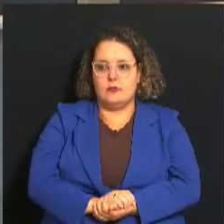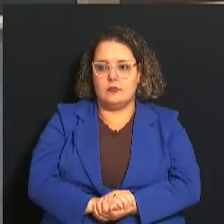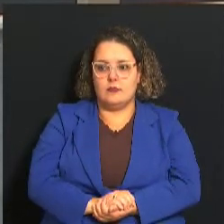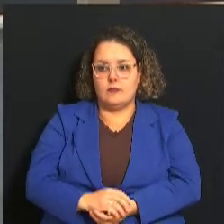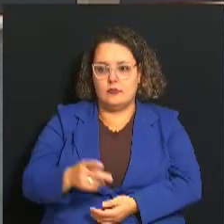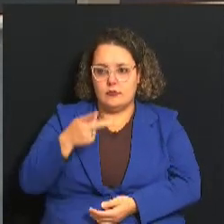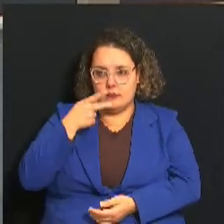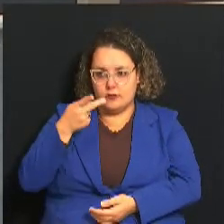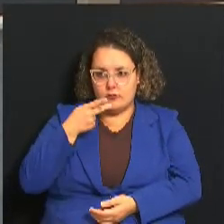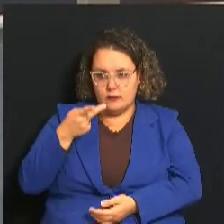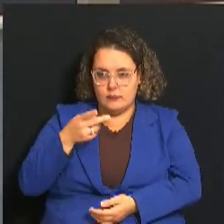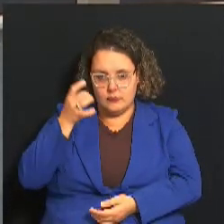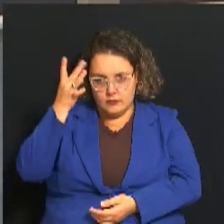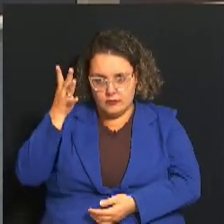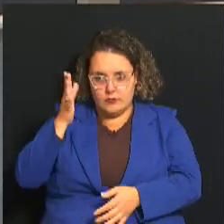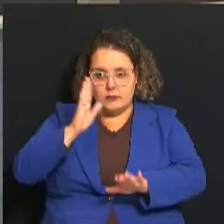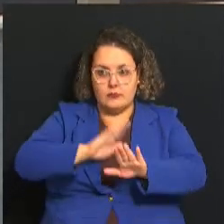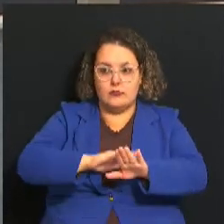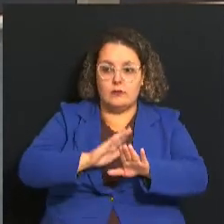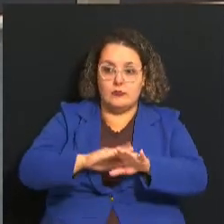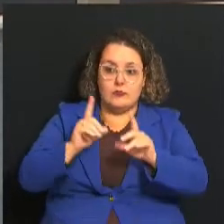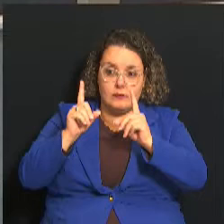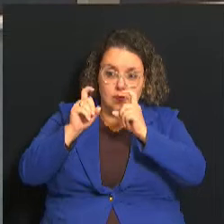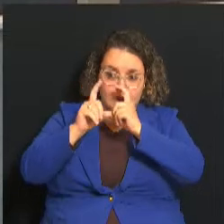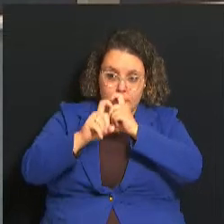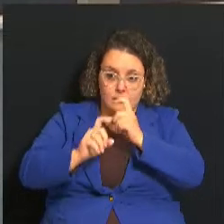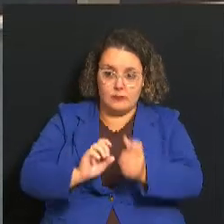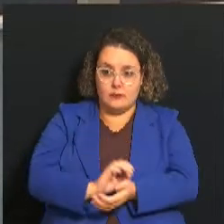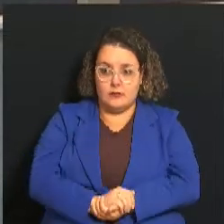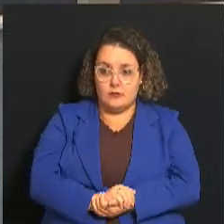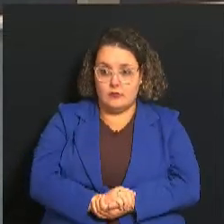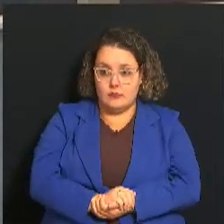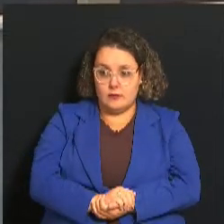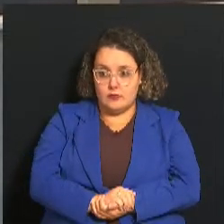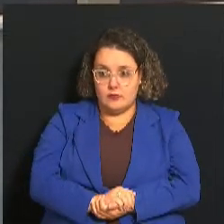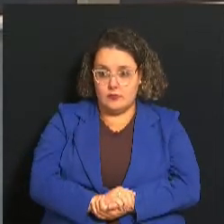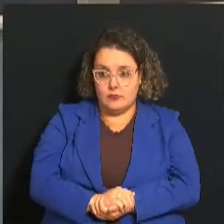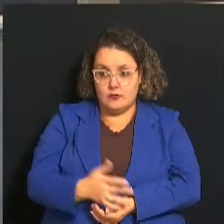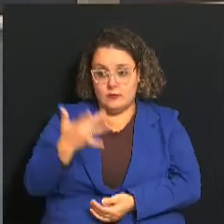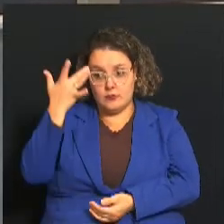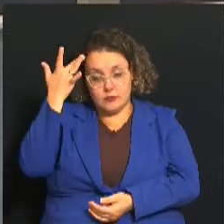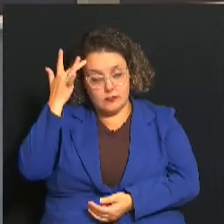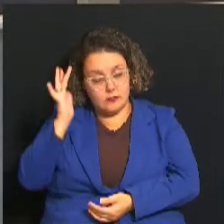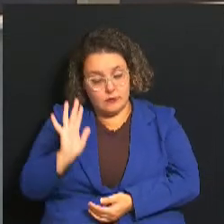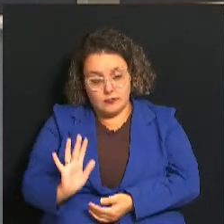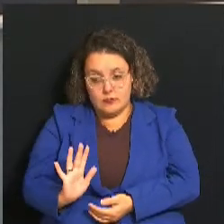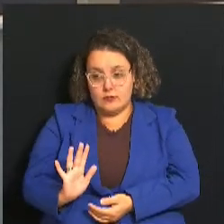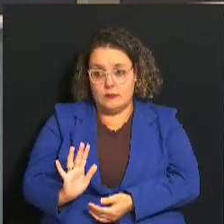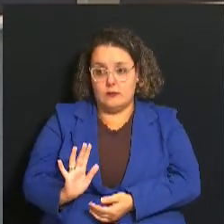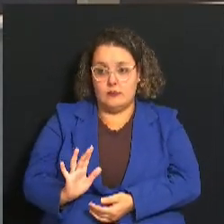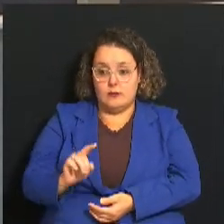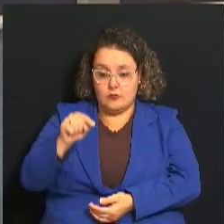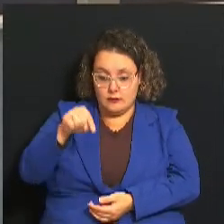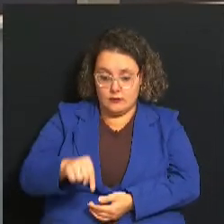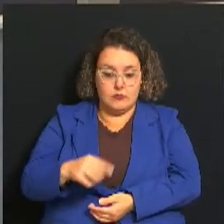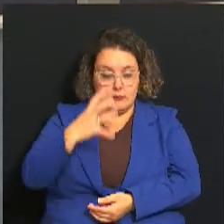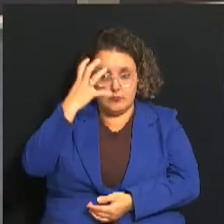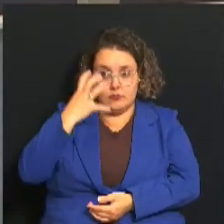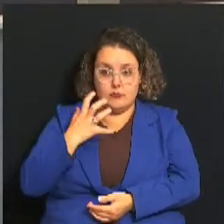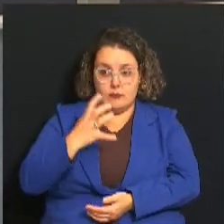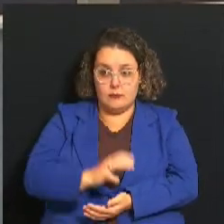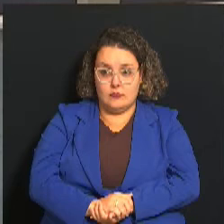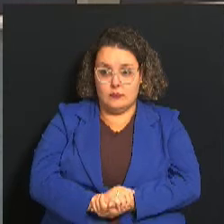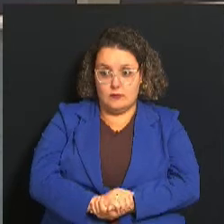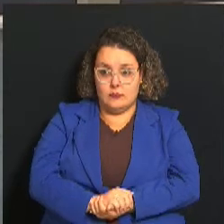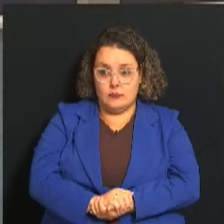e agir é muito difícil. Eu não sei até onde isso vai ser tão sério. Vou levar o mesmo exemplo que